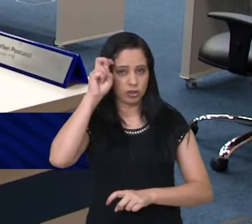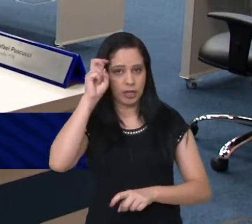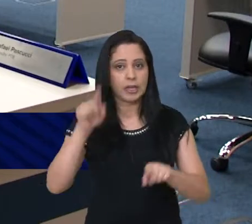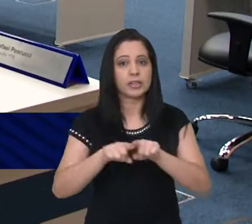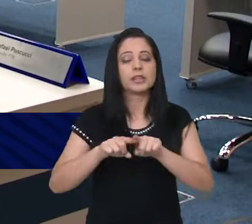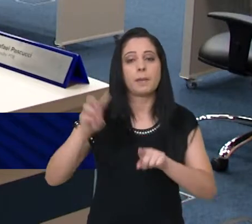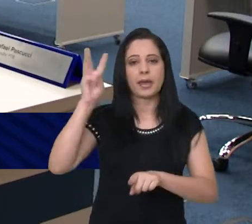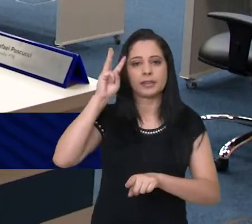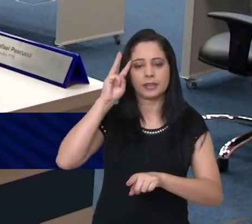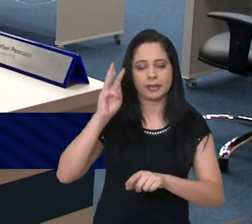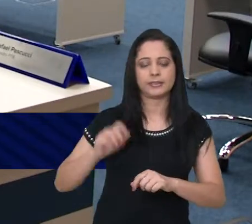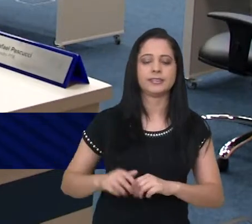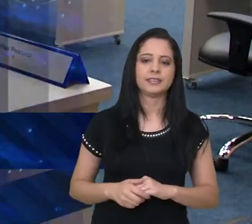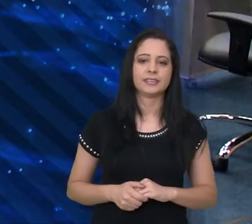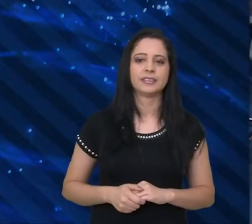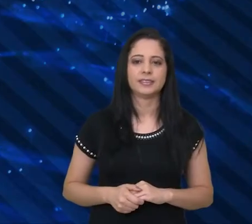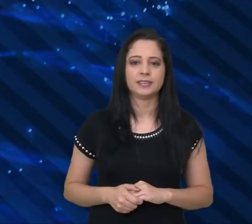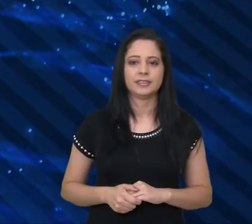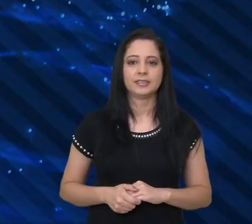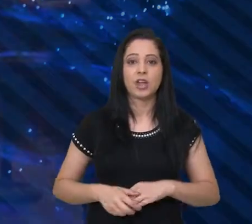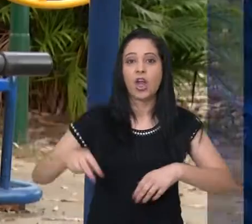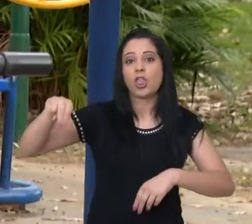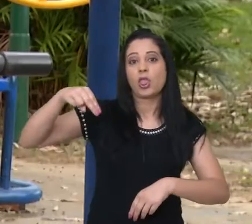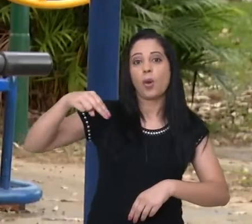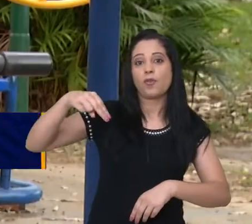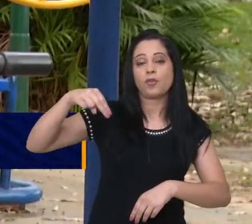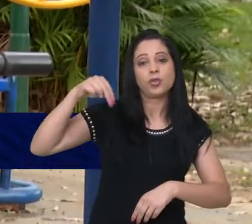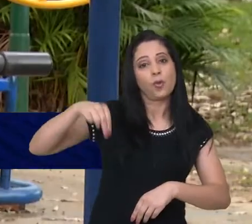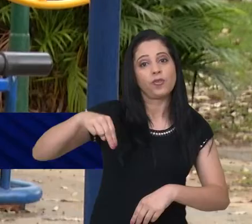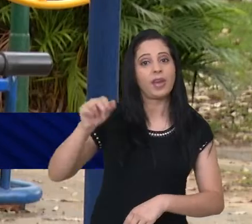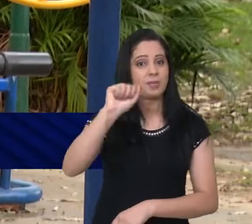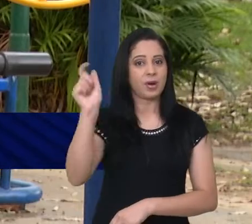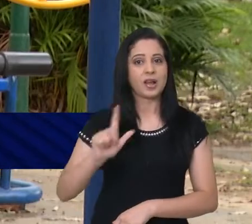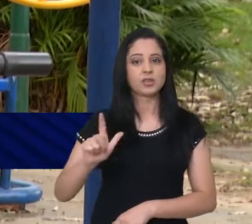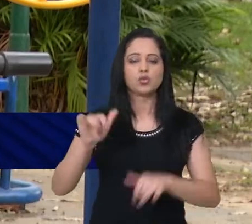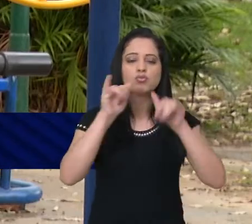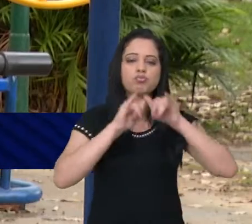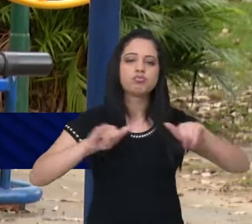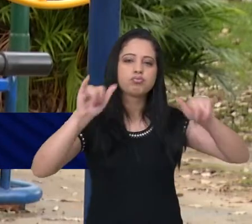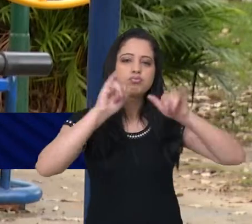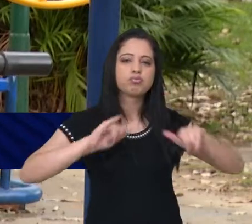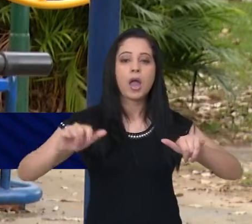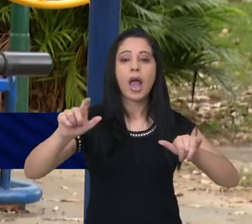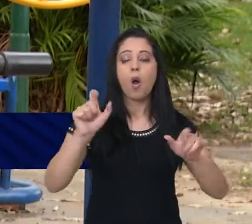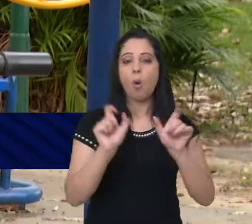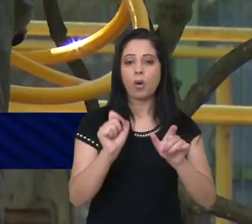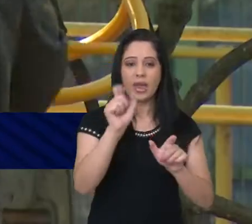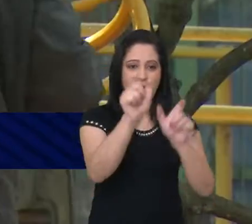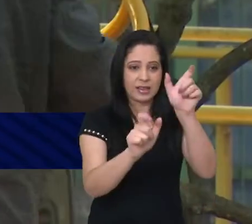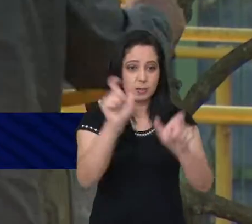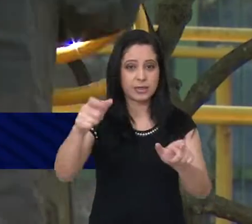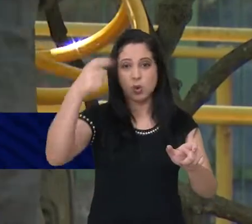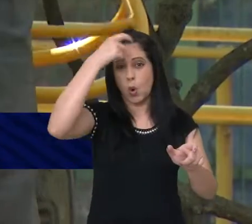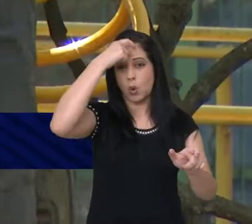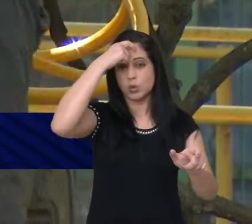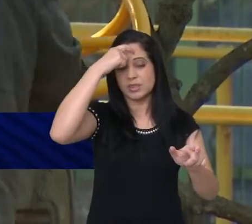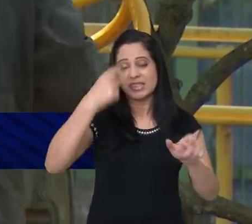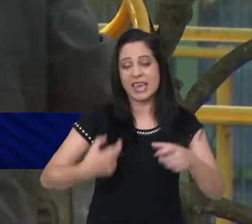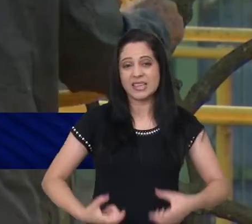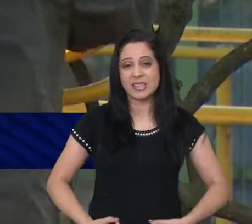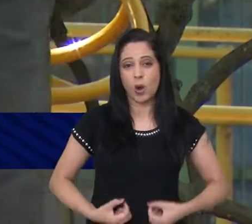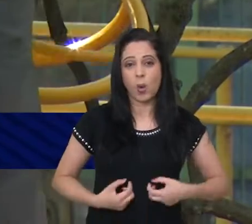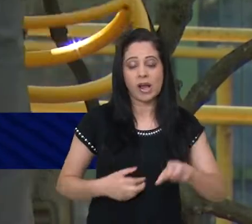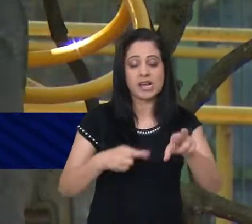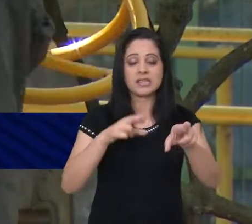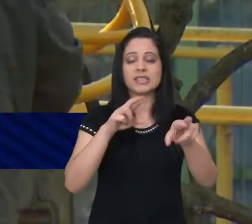terça-feira nos nossos resumos das sessões. Novembro Azul, campanha de conscientização sobre o câncer de próstata, aborda os sintomas e